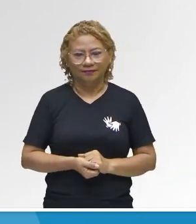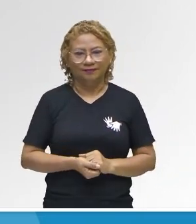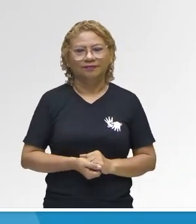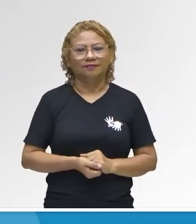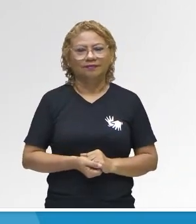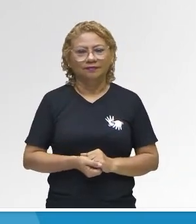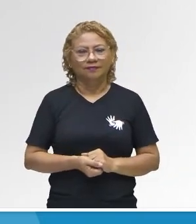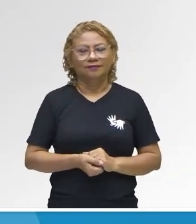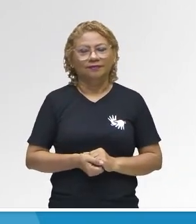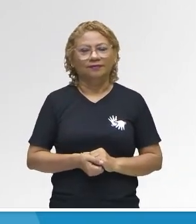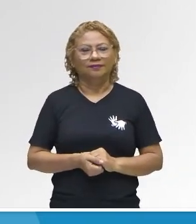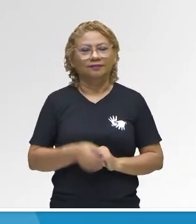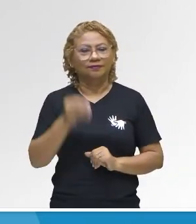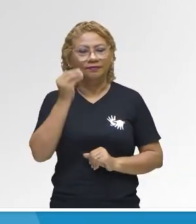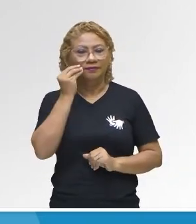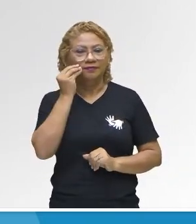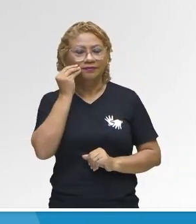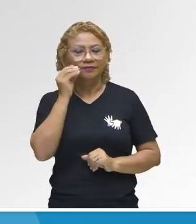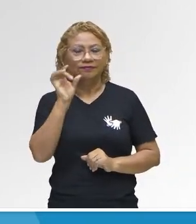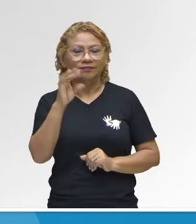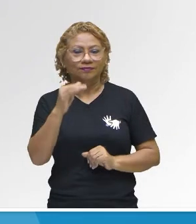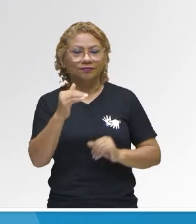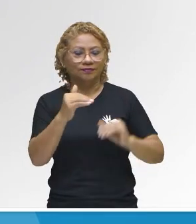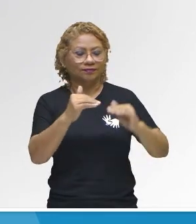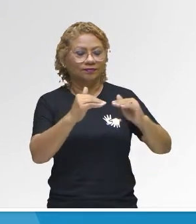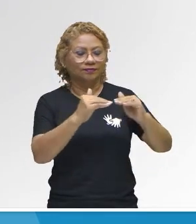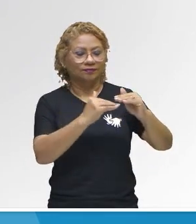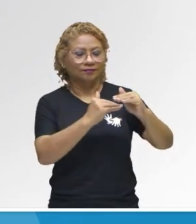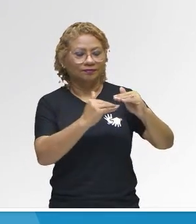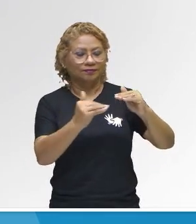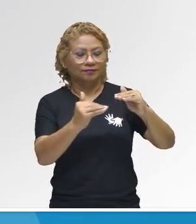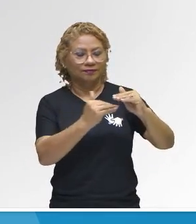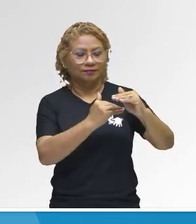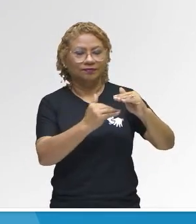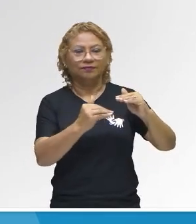mais ou menos desse jeito aqui, ó, né?